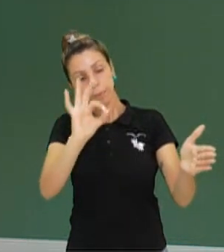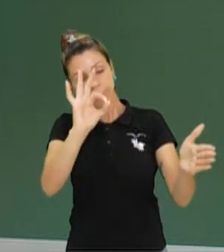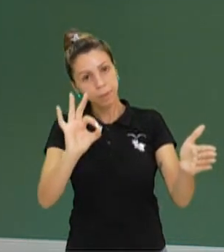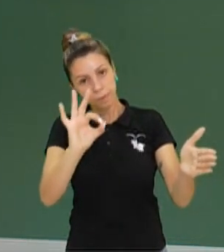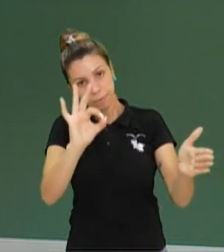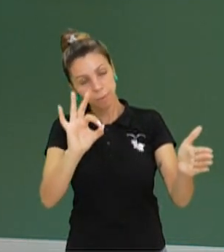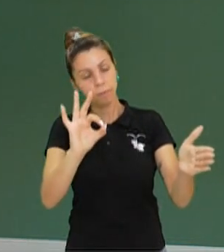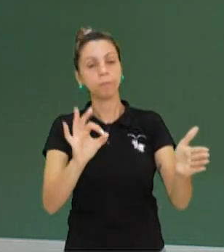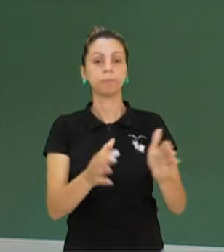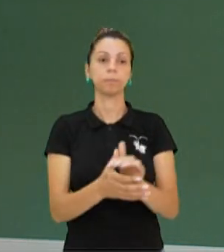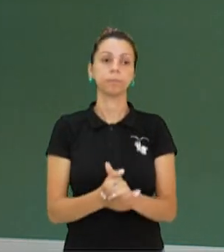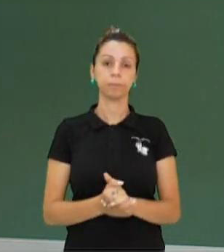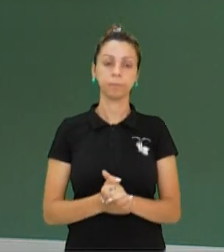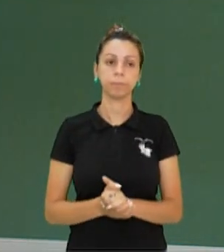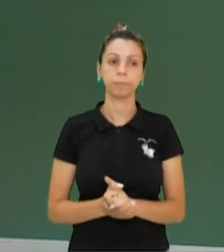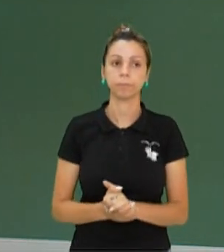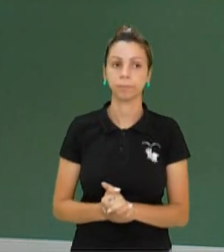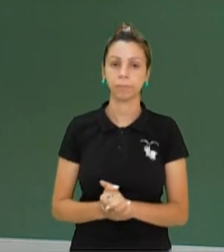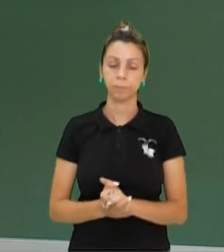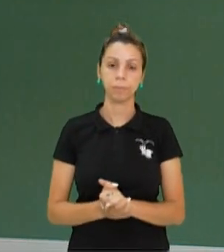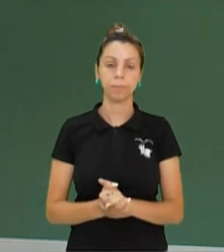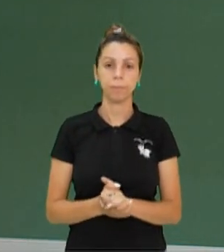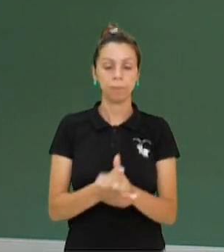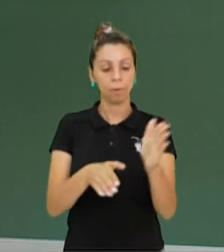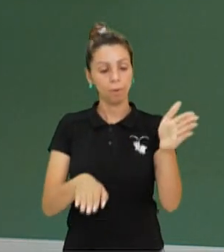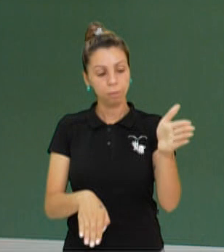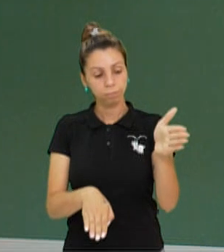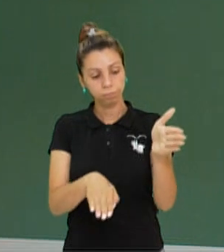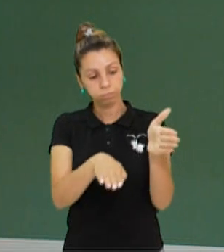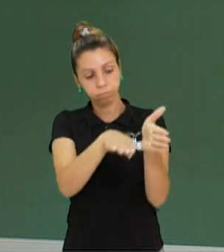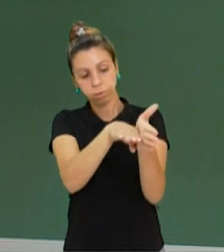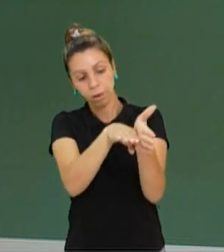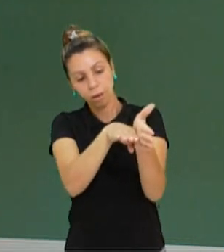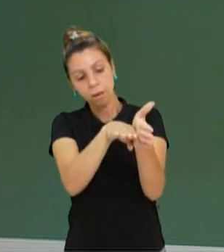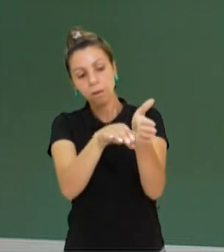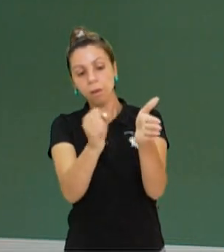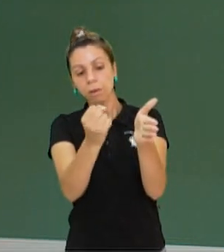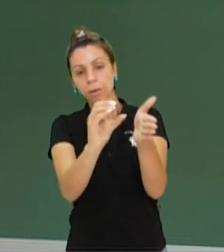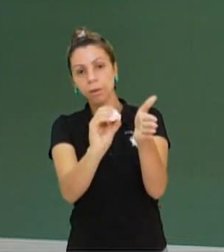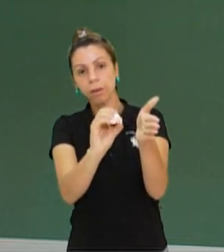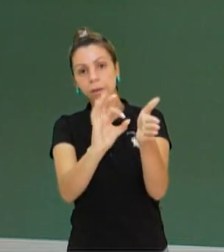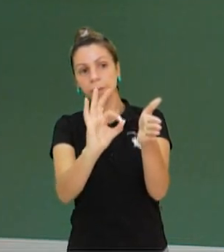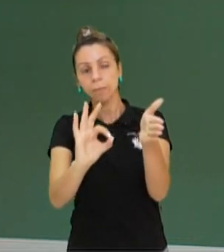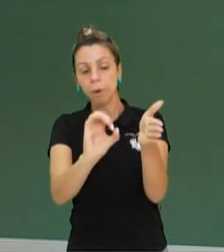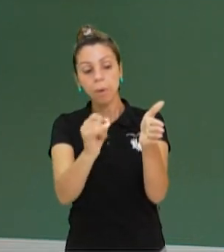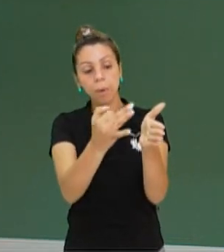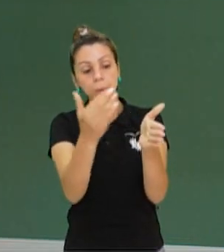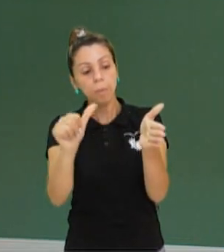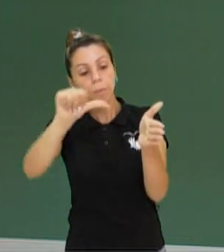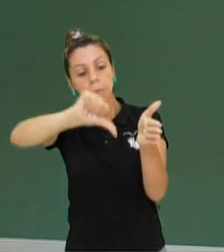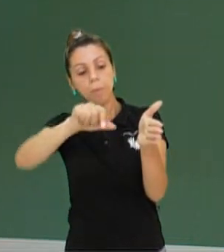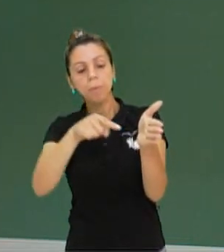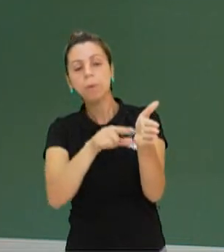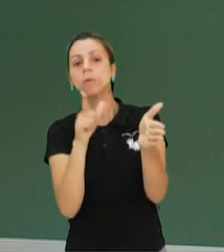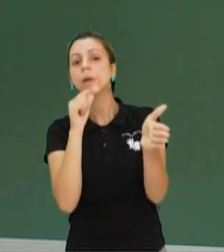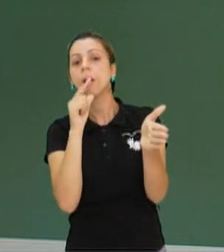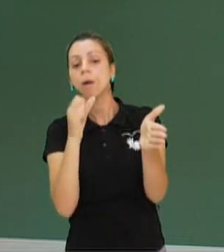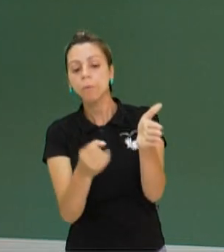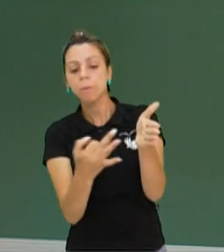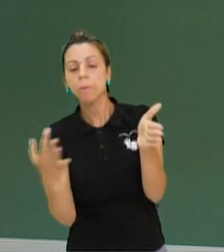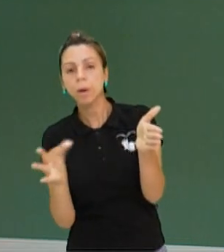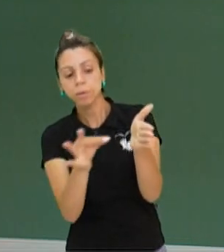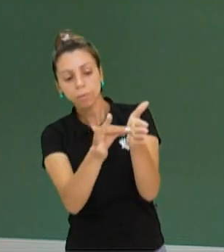até a borda, né? Então, você não enche o aquário todo. Quantos litros de água há no aquário?